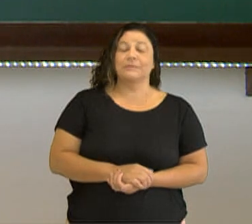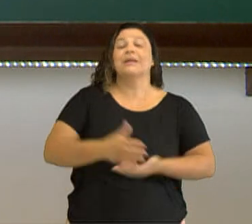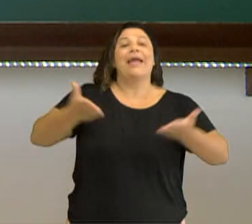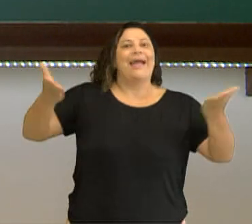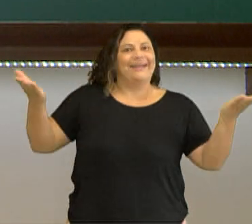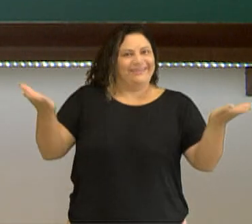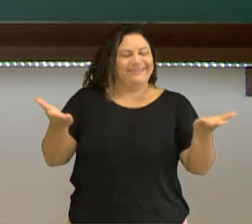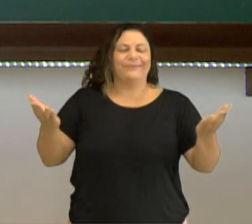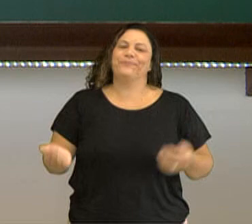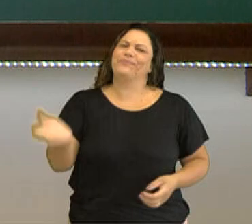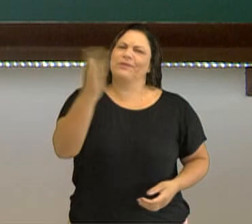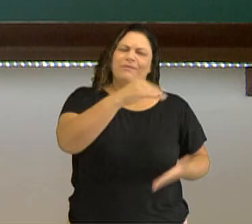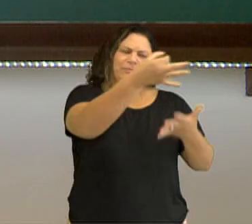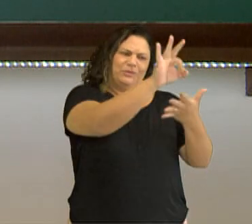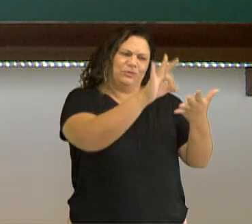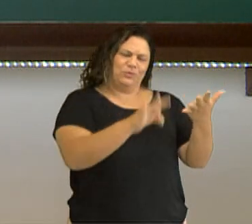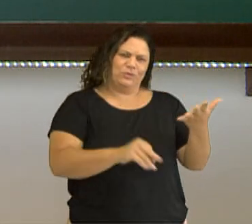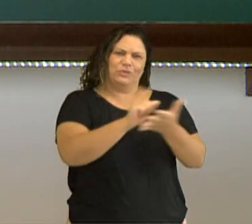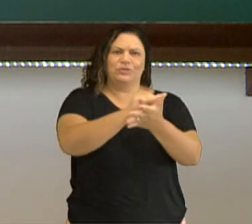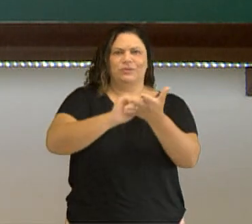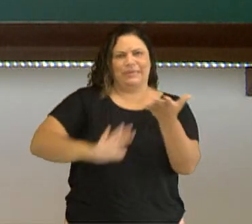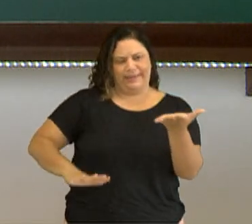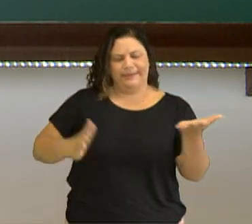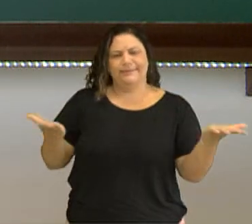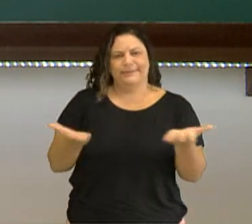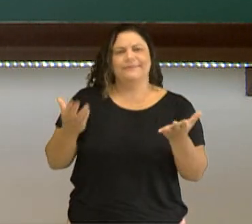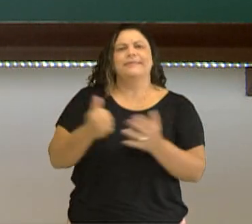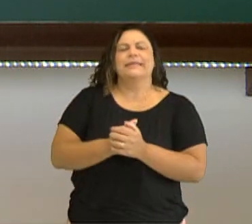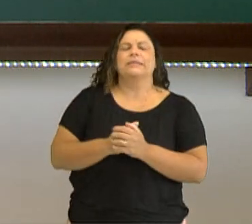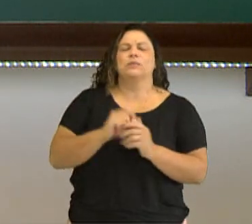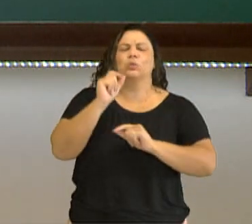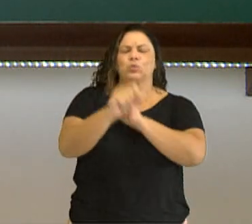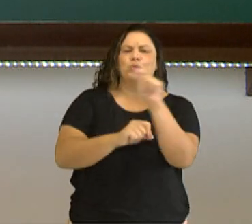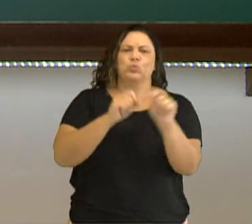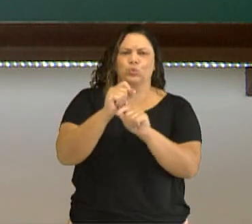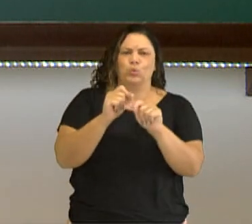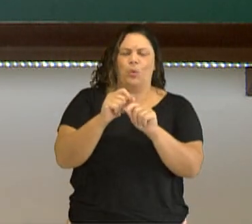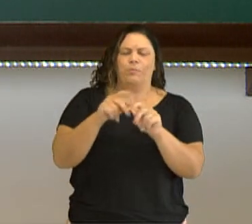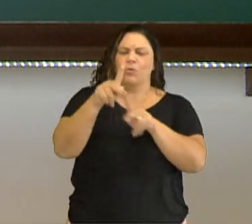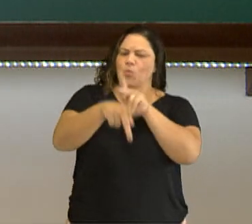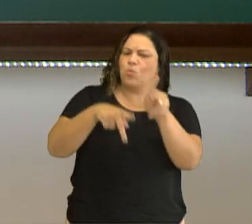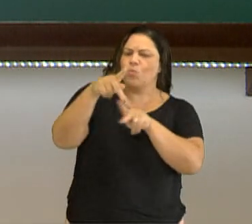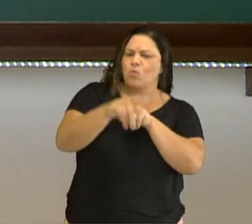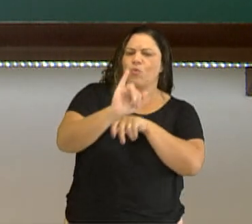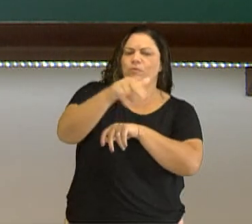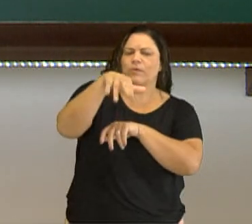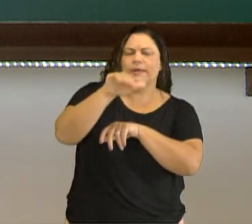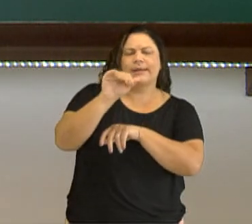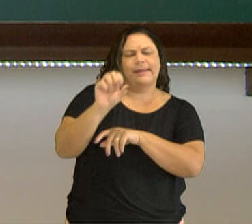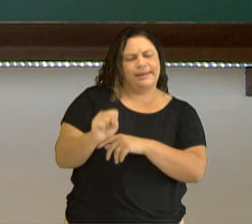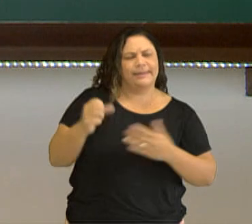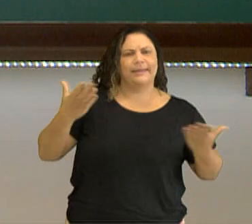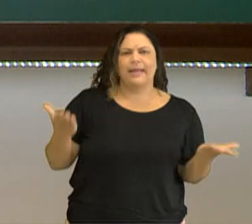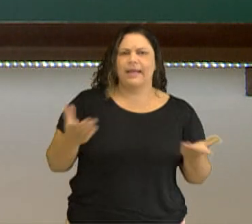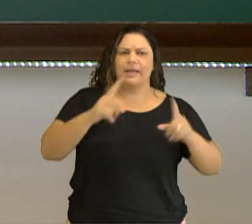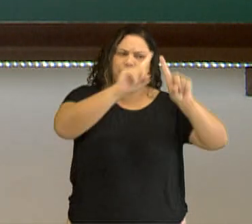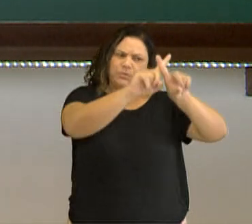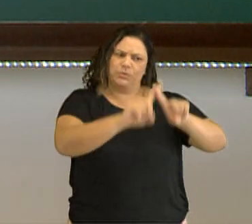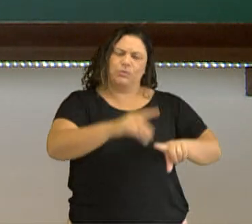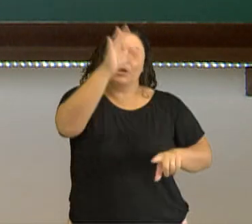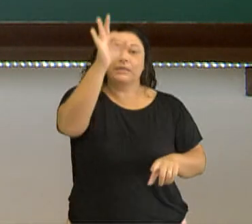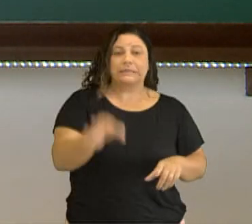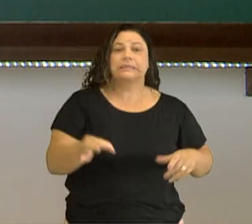Pessoal, vamos corrigir a nossa atividade, né? Então, sobre a civilização Inca, qual a alternativa que você marcou como